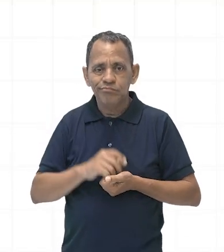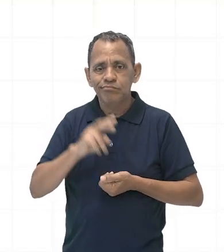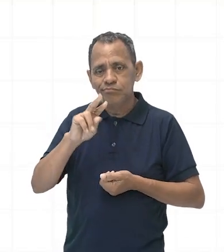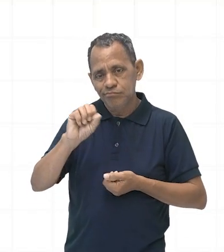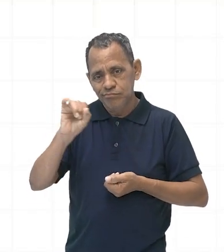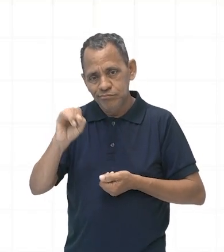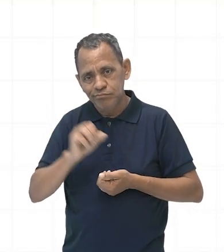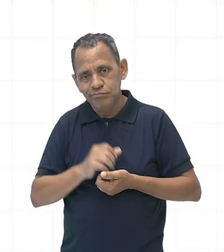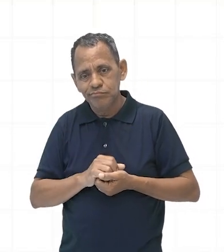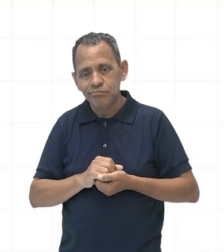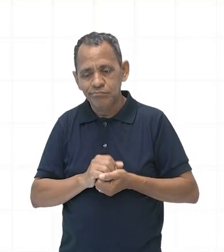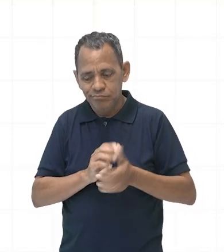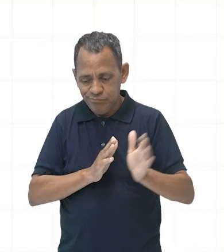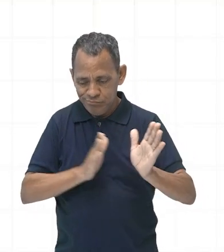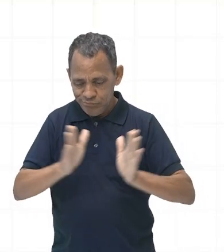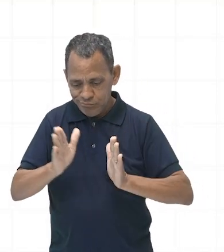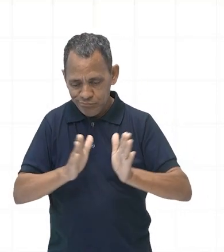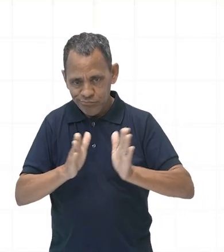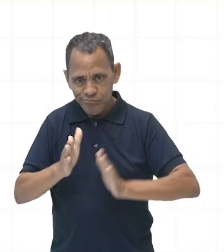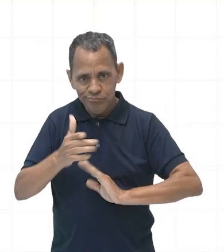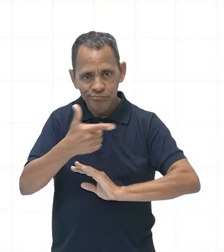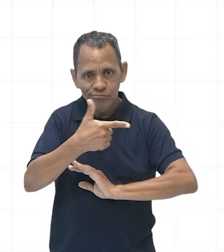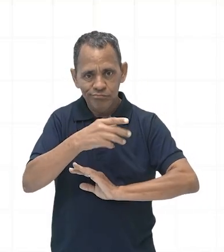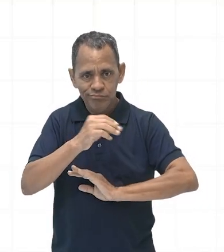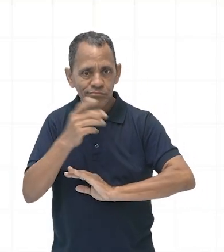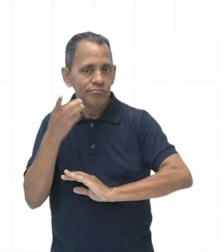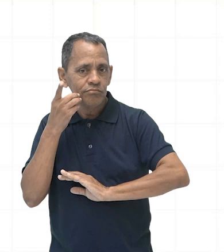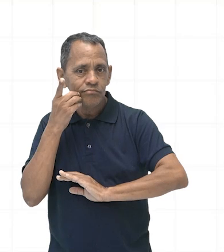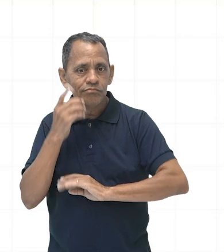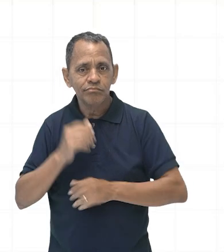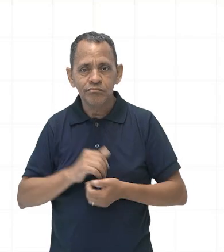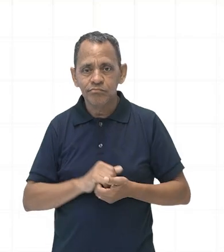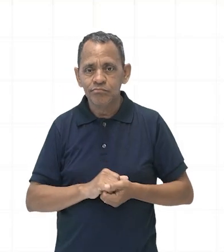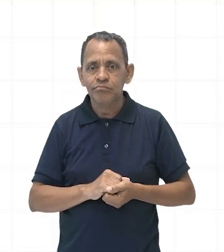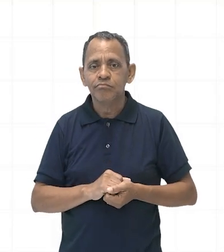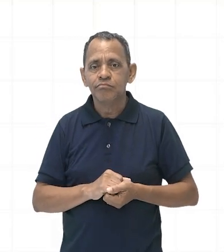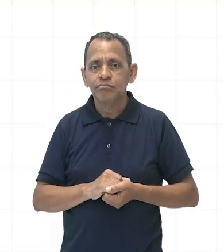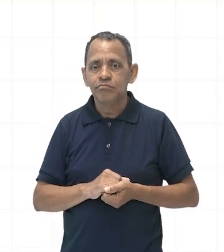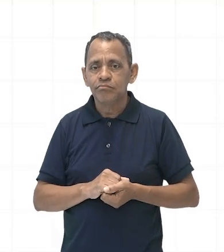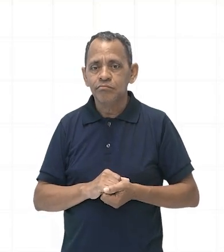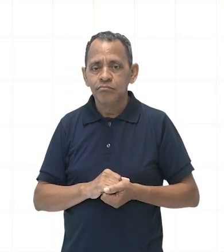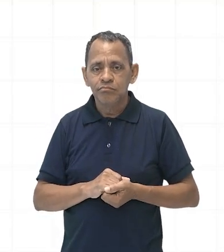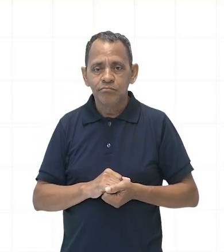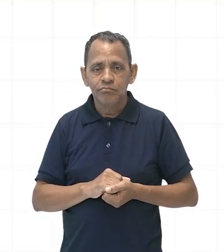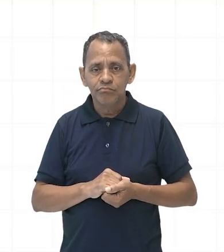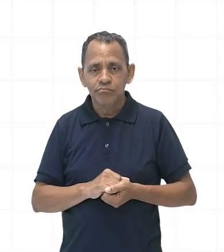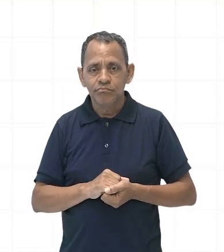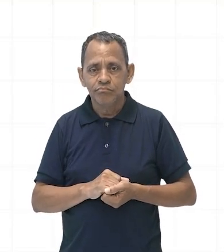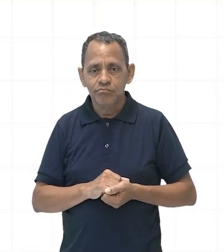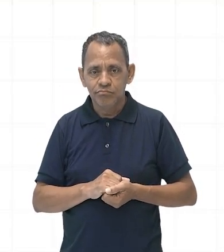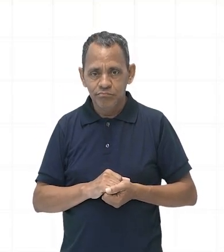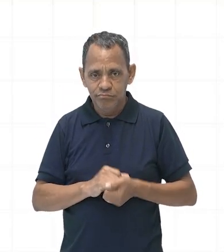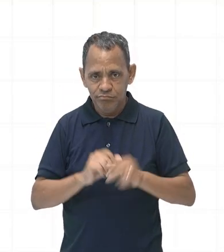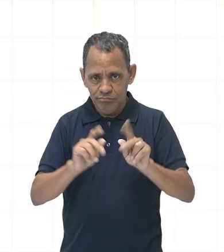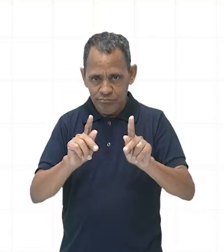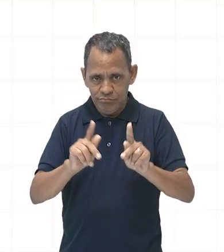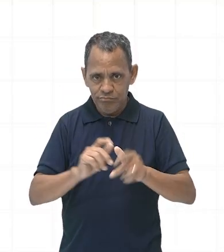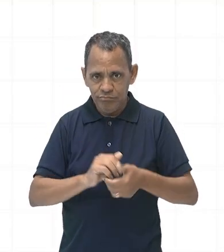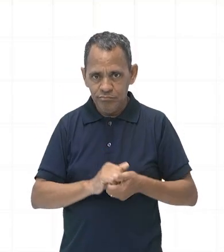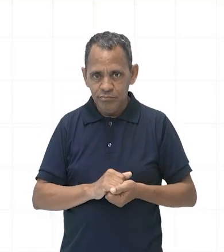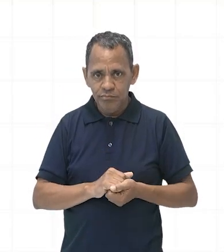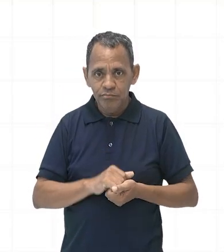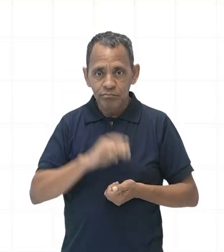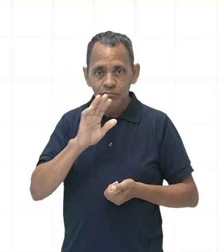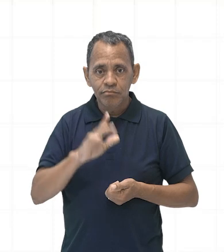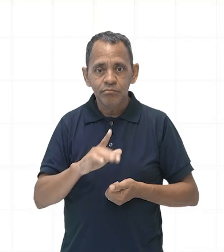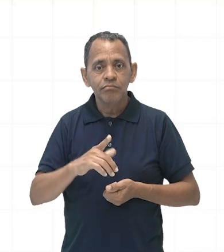quanto tempo? Em 20 dias, ó. Então, seria 20 dias aqui. Beleza? Então, só que eu já